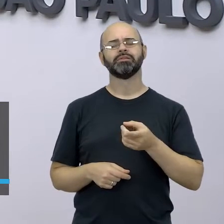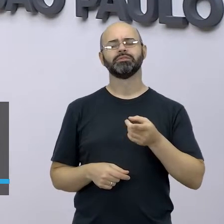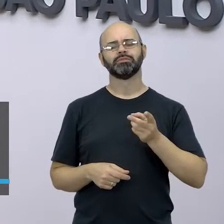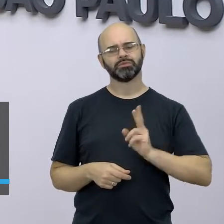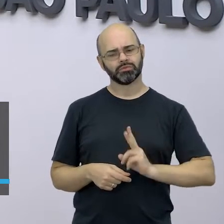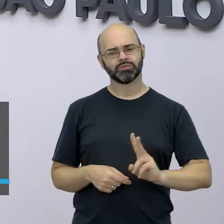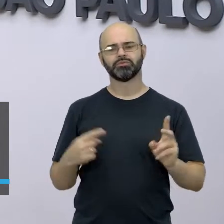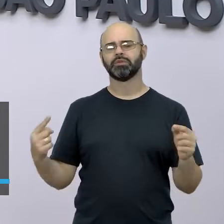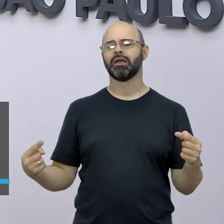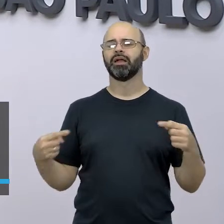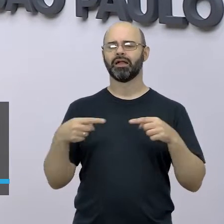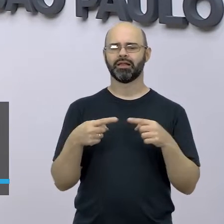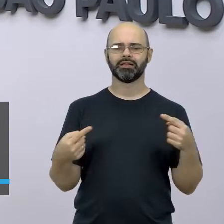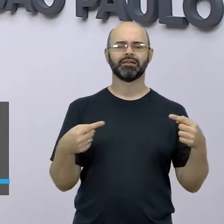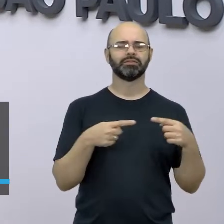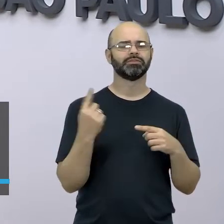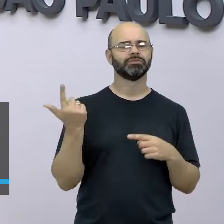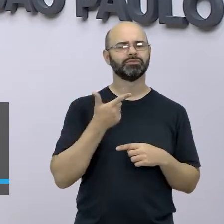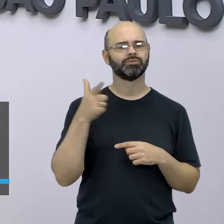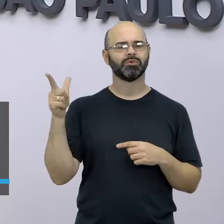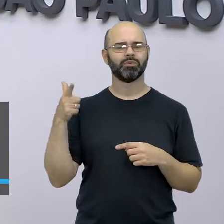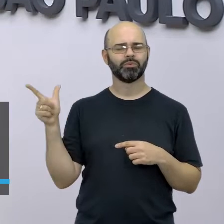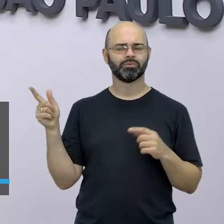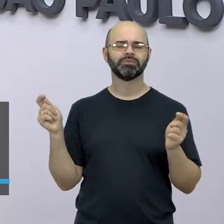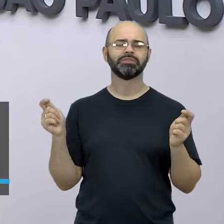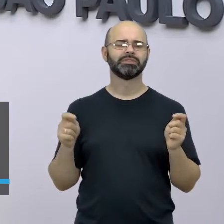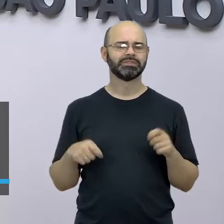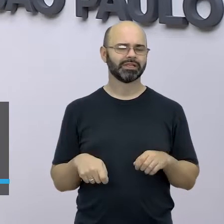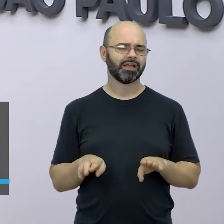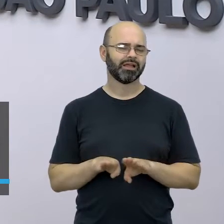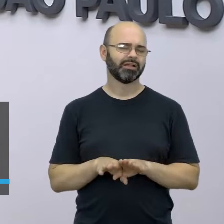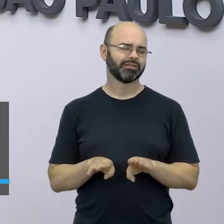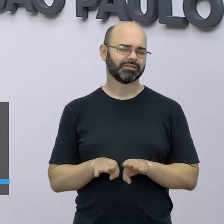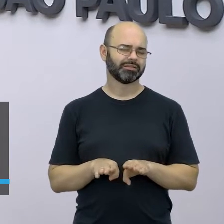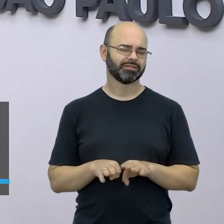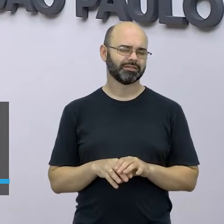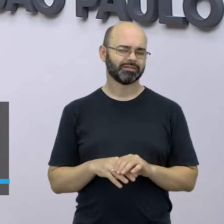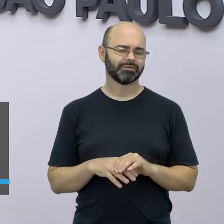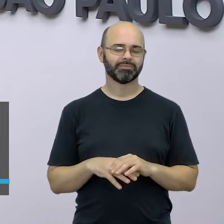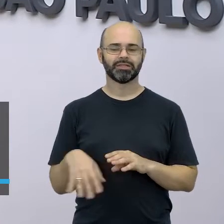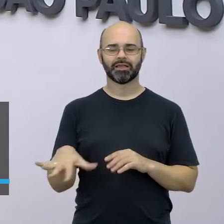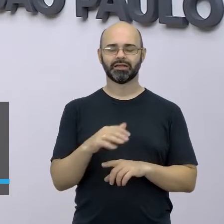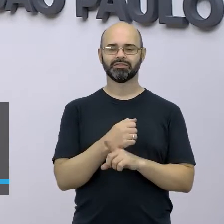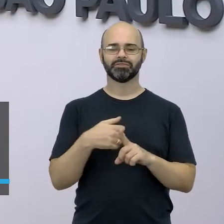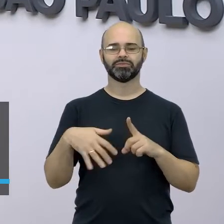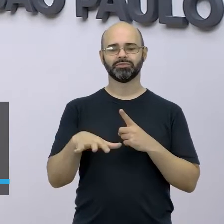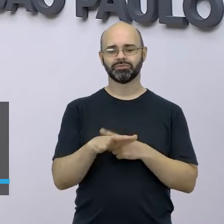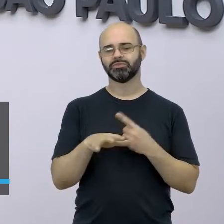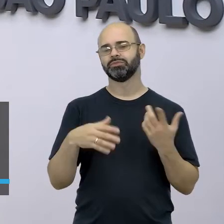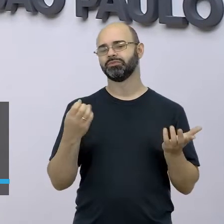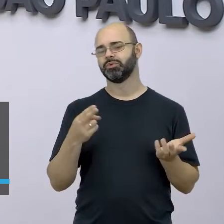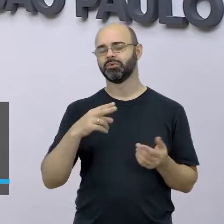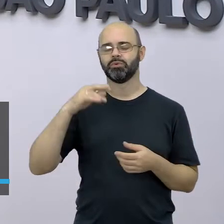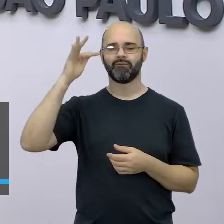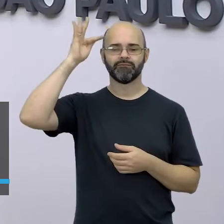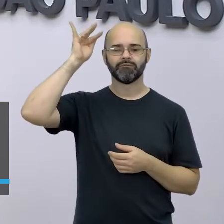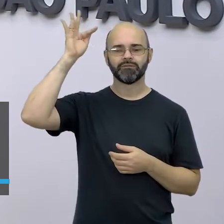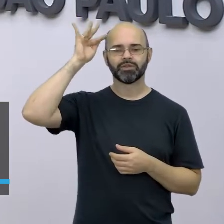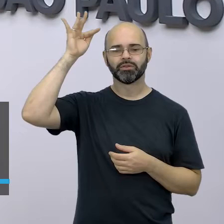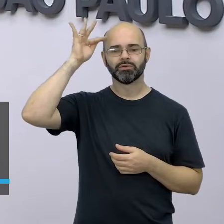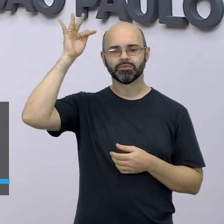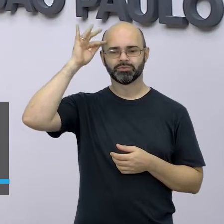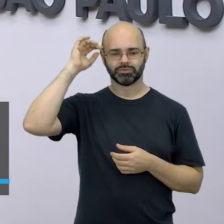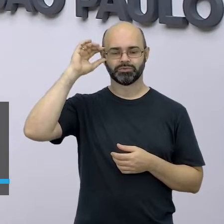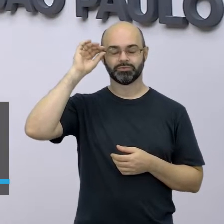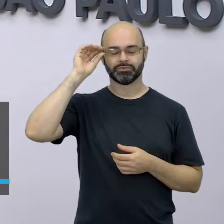outras relações com temas que são pertinentes à área de sociologia, de filosofia, e assim